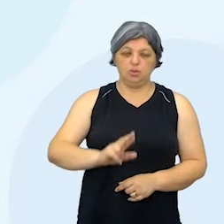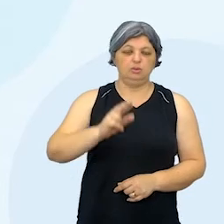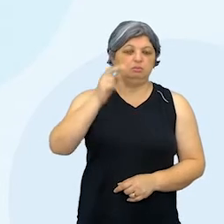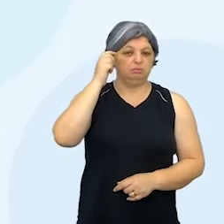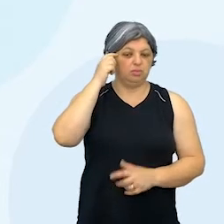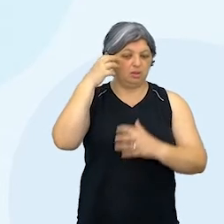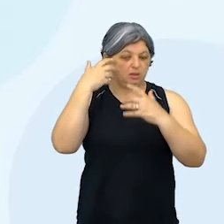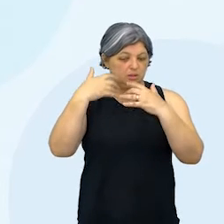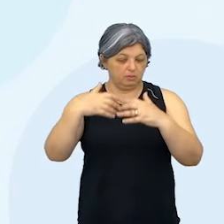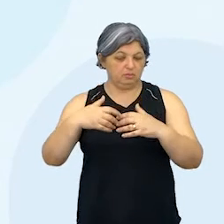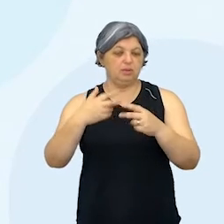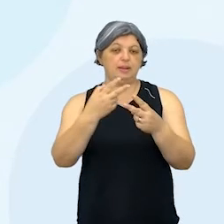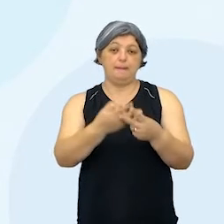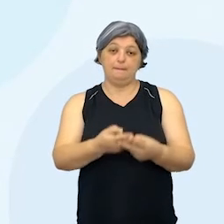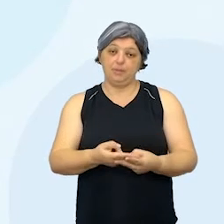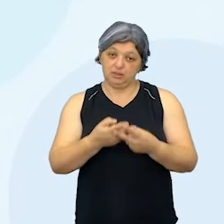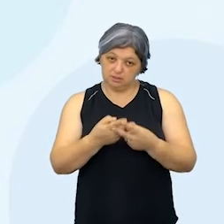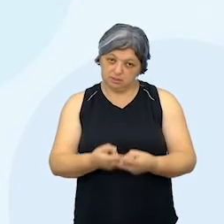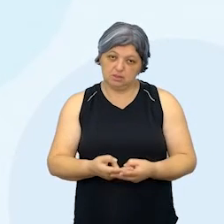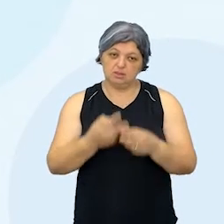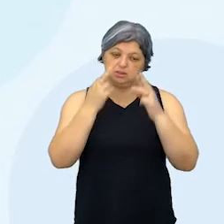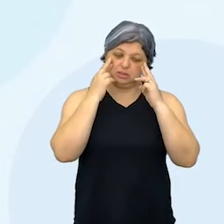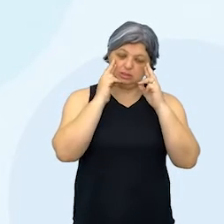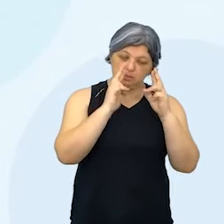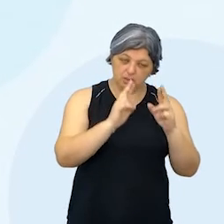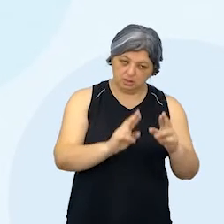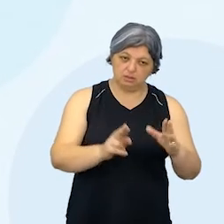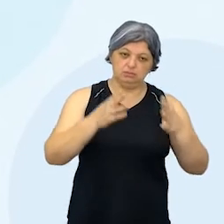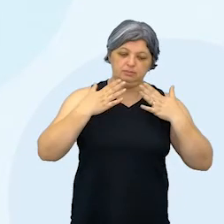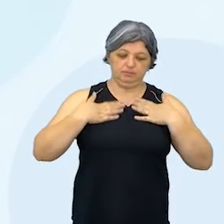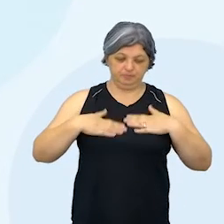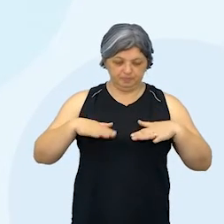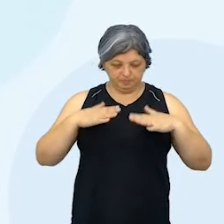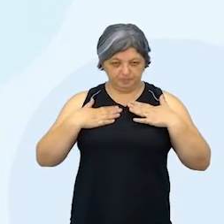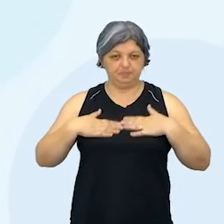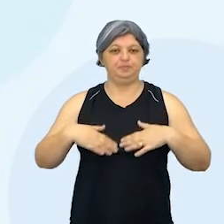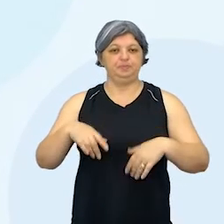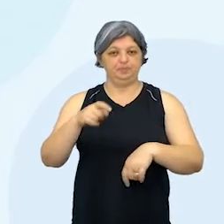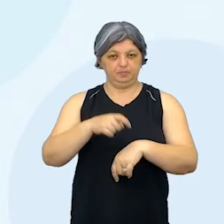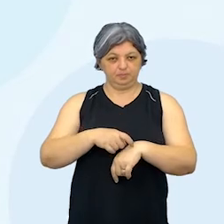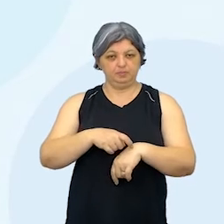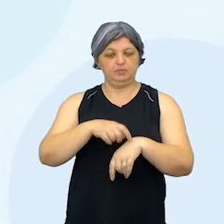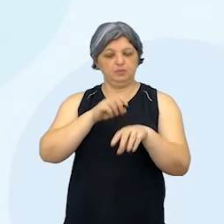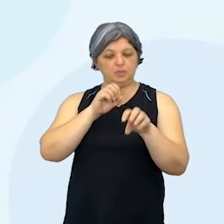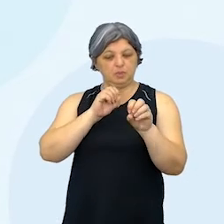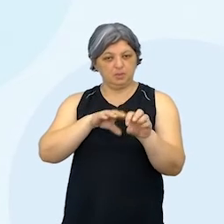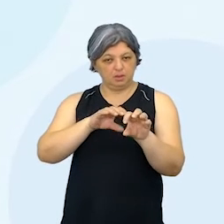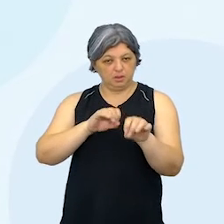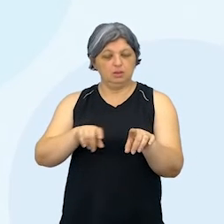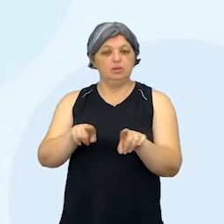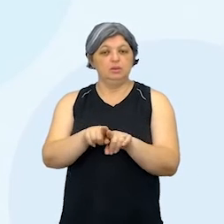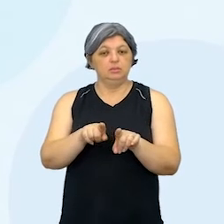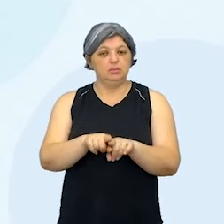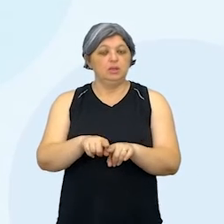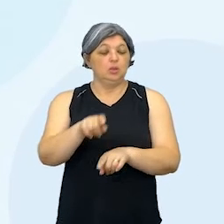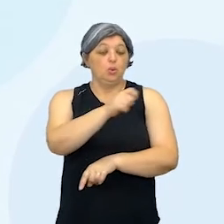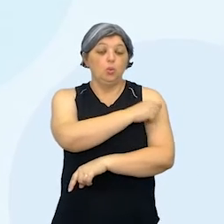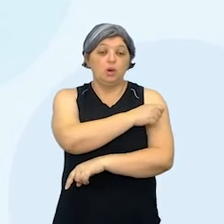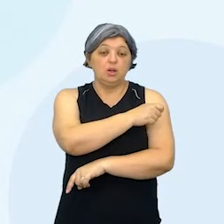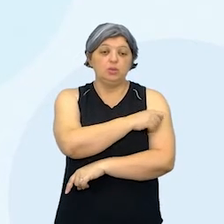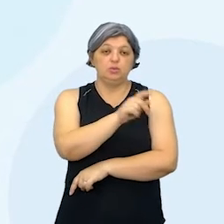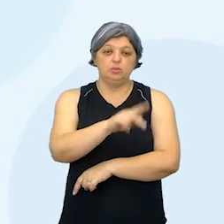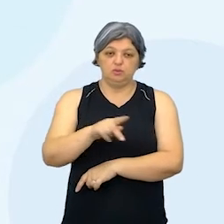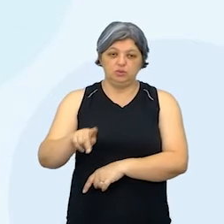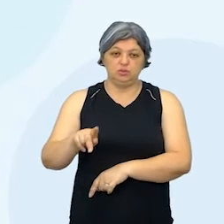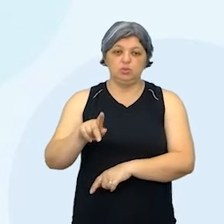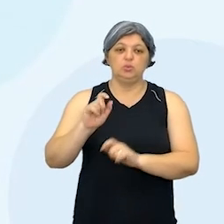ter paciência e respeitar, muita calma nessa hora, educando e educador. Acho que ela quis dizer assim, é o que é necessário,